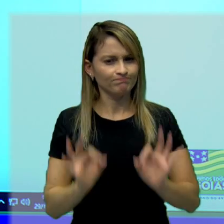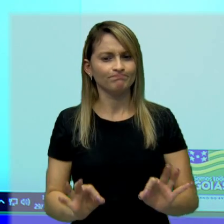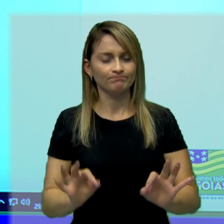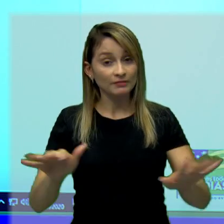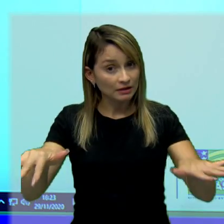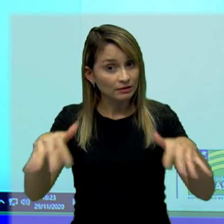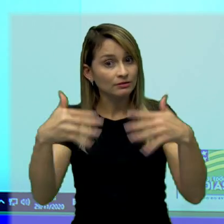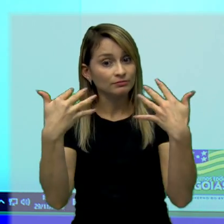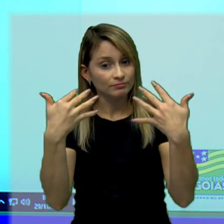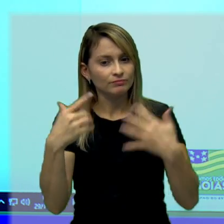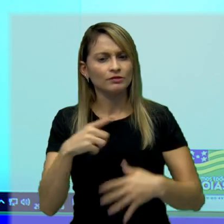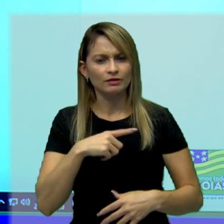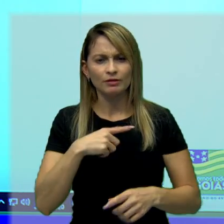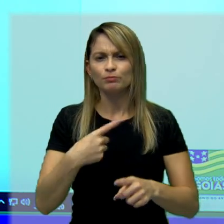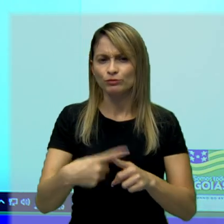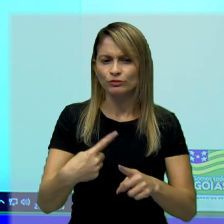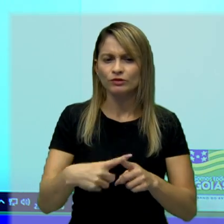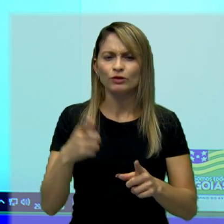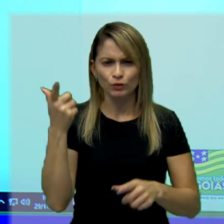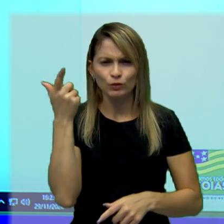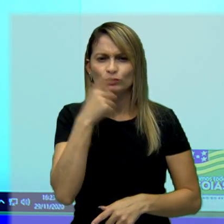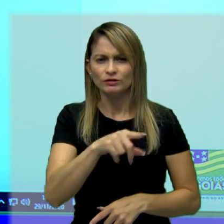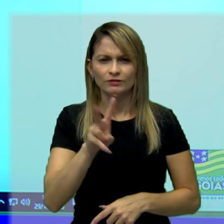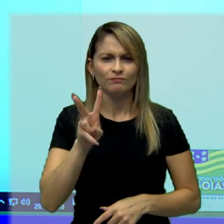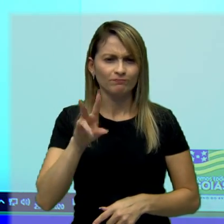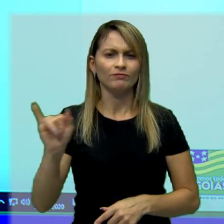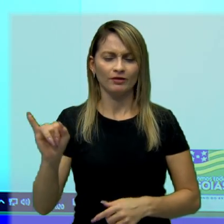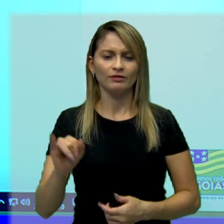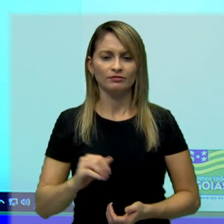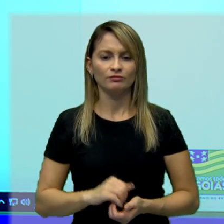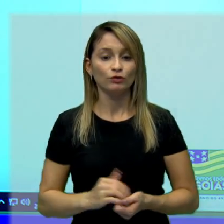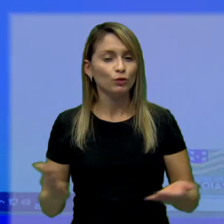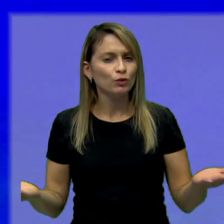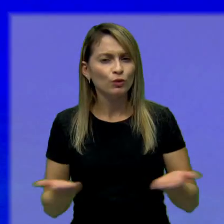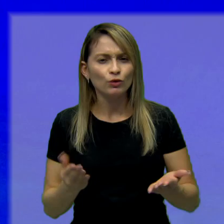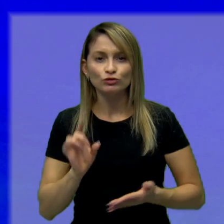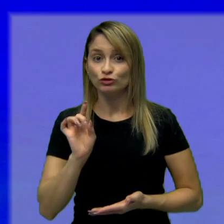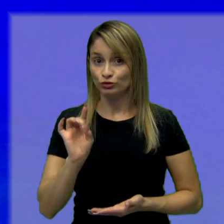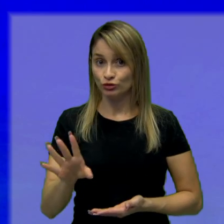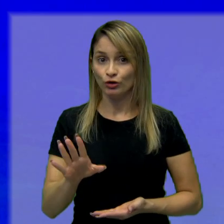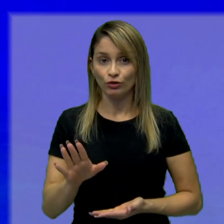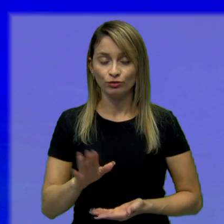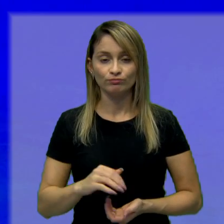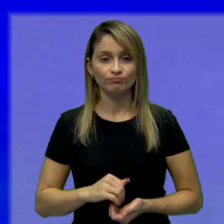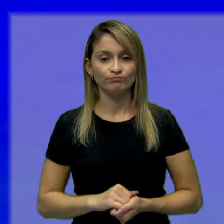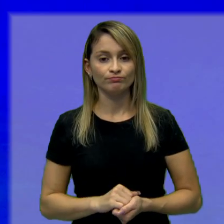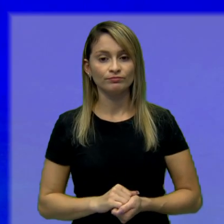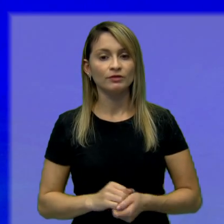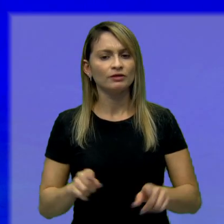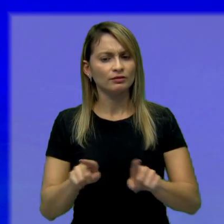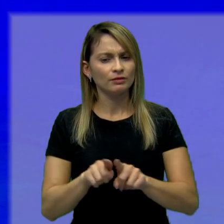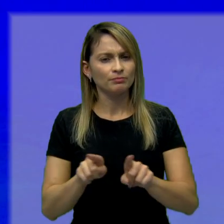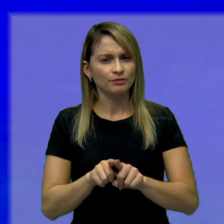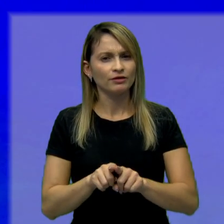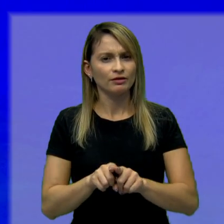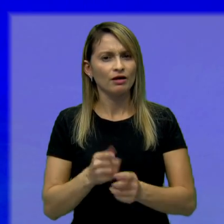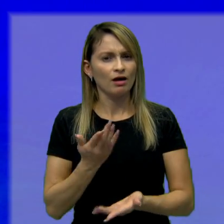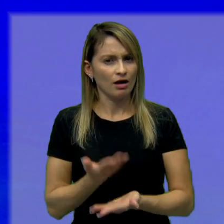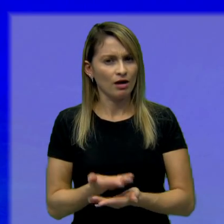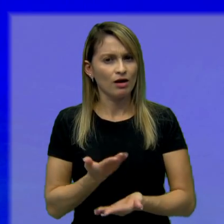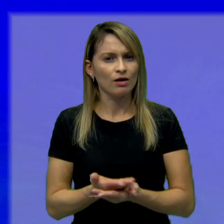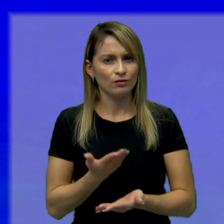tenho certeza disso. Fica ligadinho porque você vai conseguir. Por hoje é só.